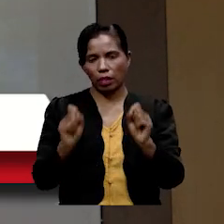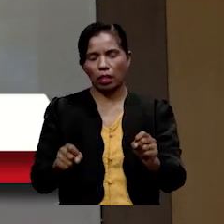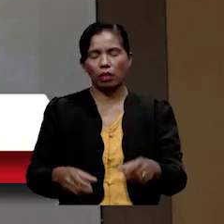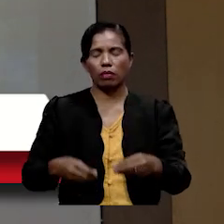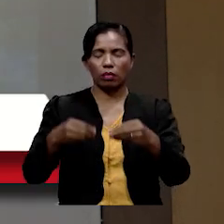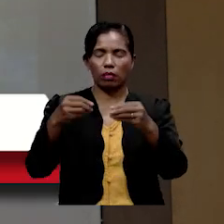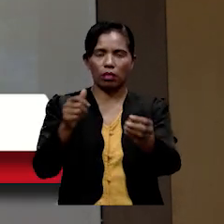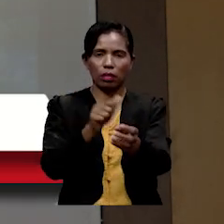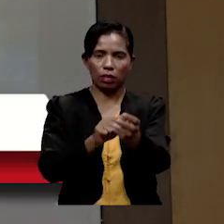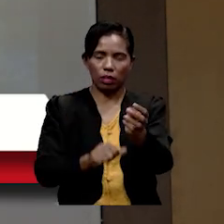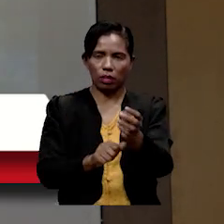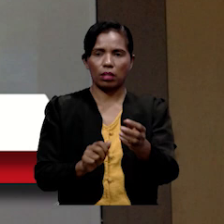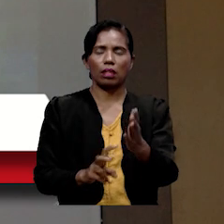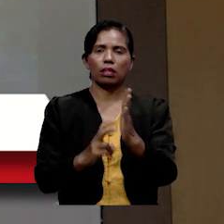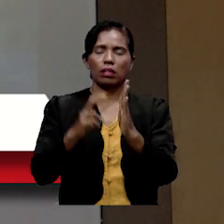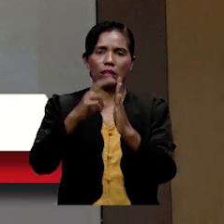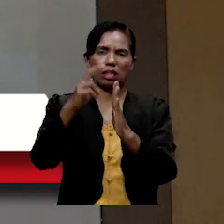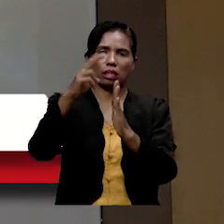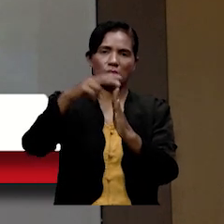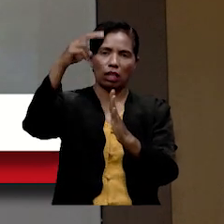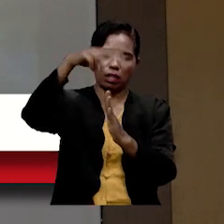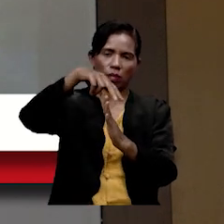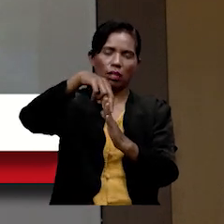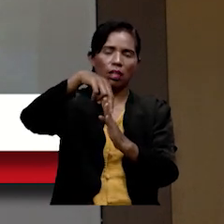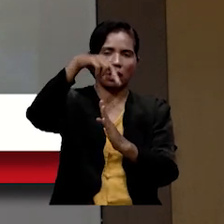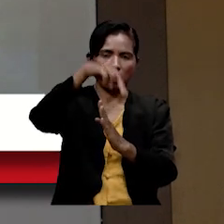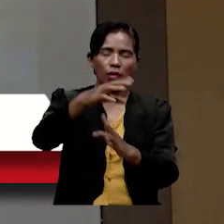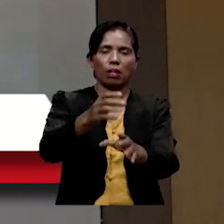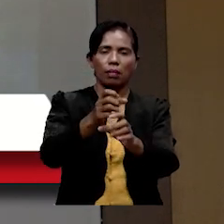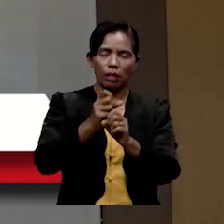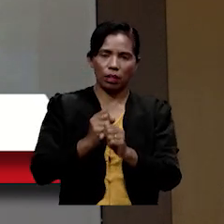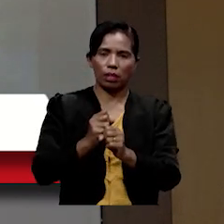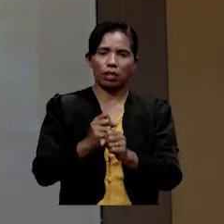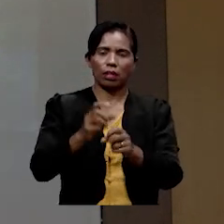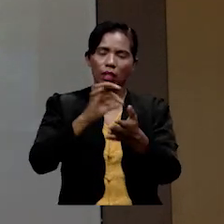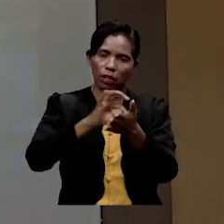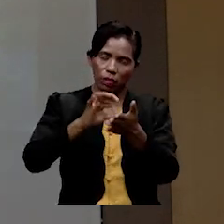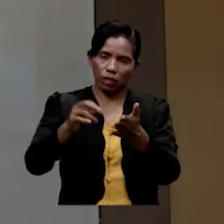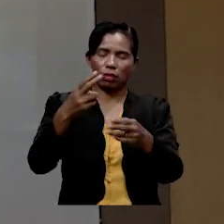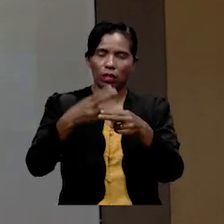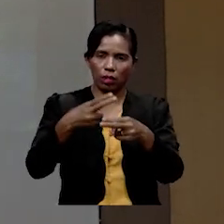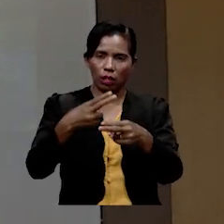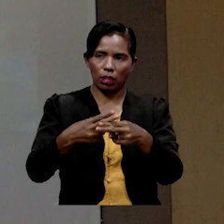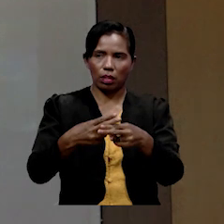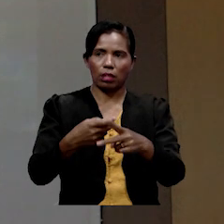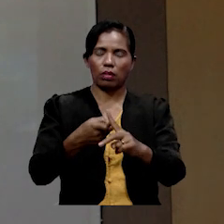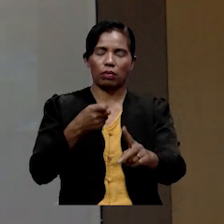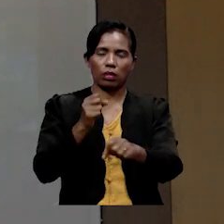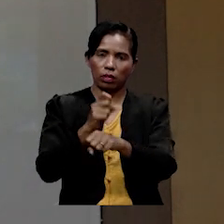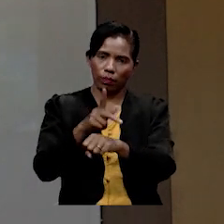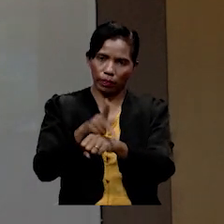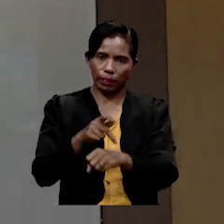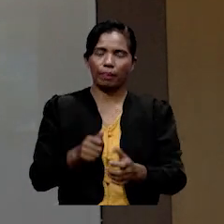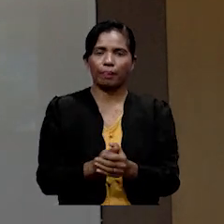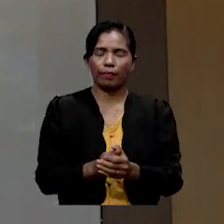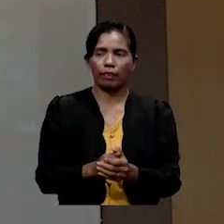vida horiba tabere ansa e muru per ho di bele hetanetic ninia atendimento ira husi parti se fo pe